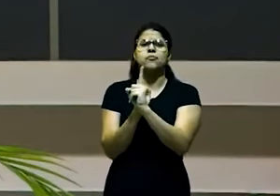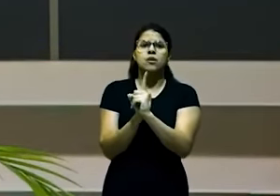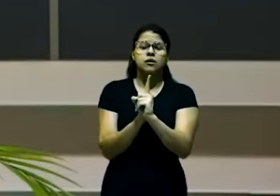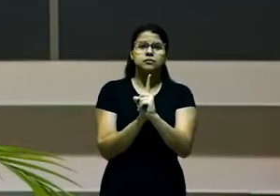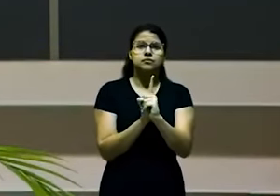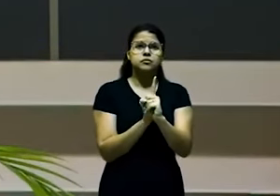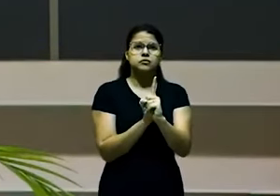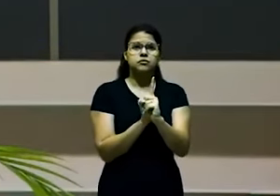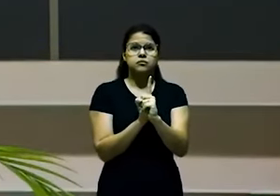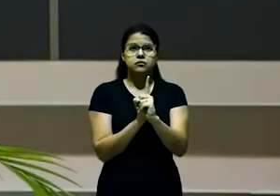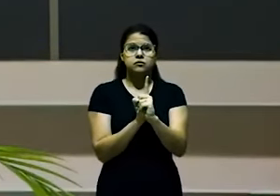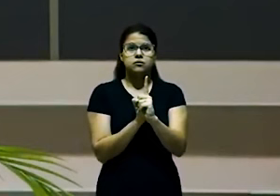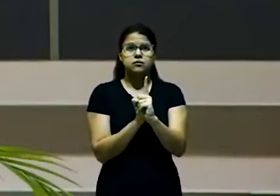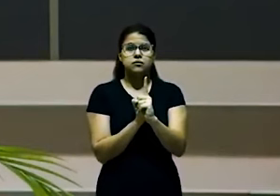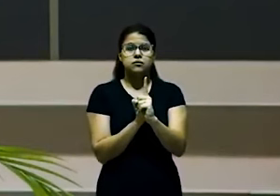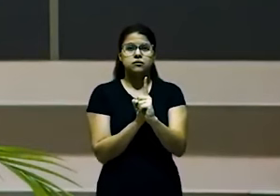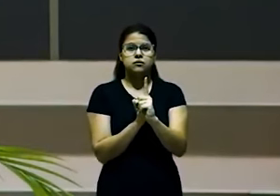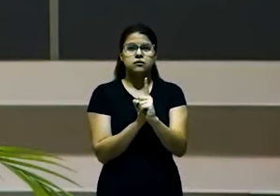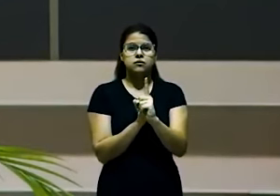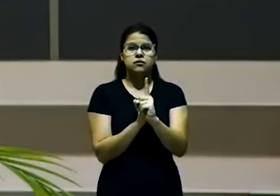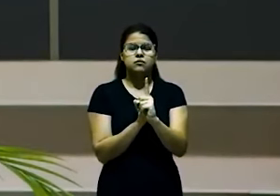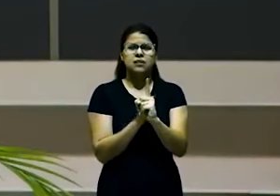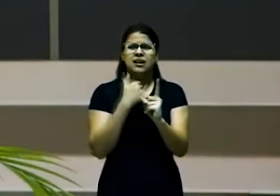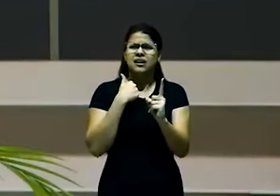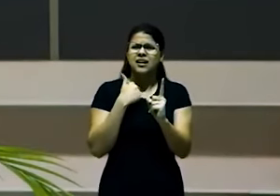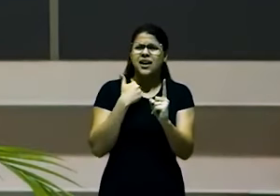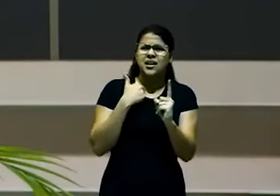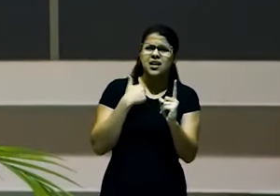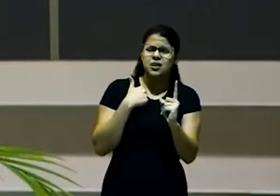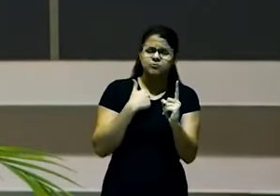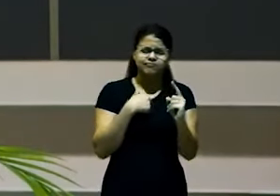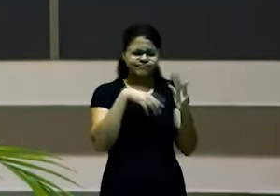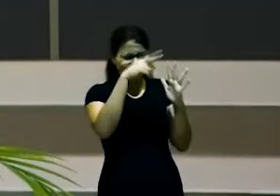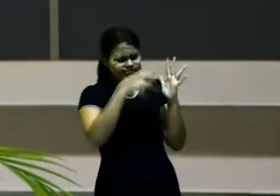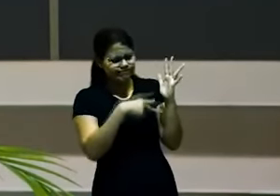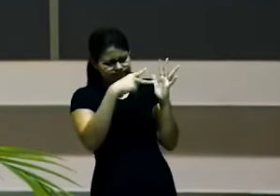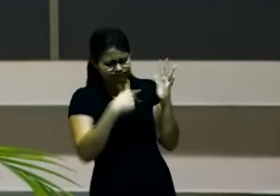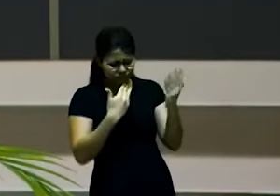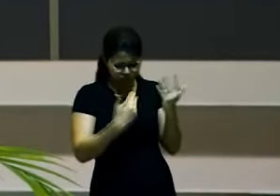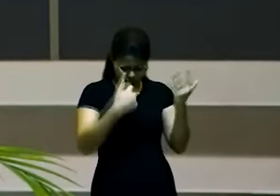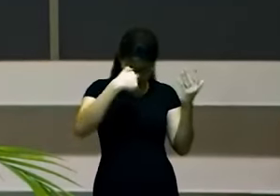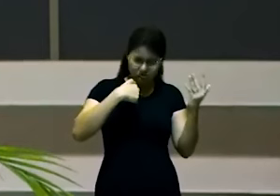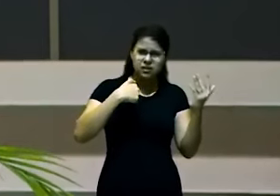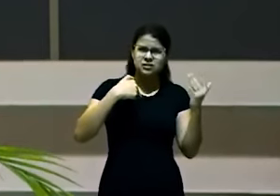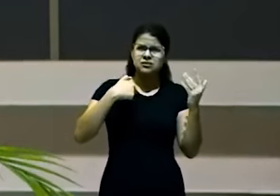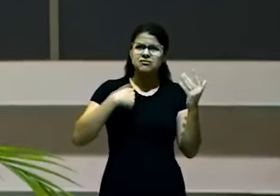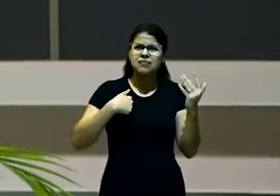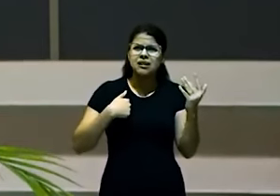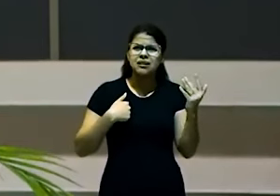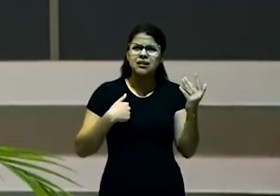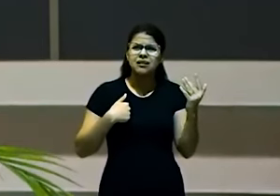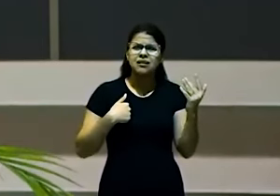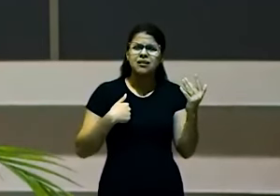Jesus E aí eu fico me colocando dentro da história de Pedro um dia irmãos o